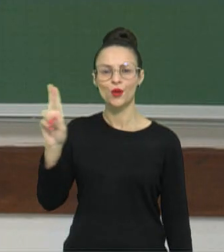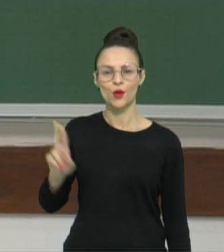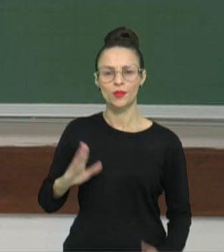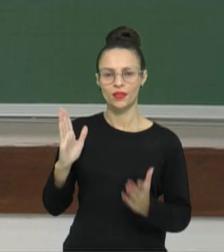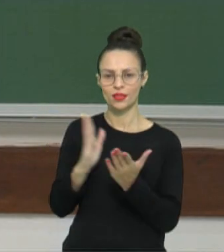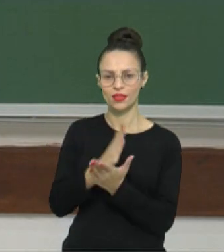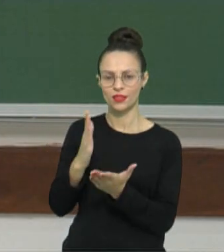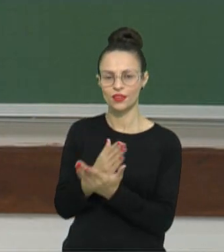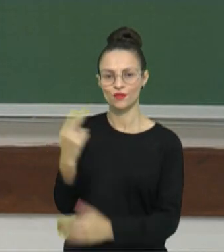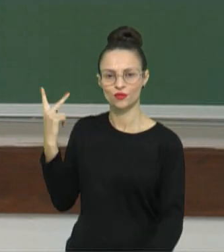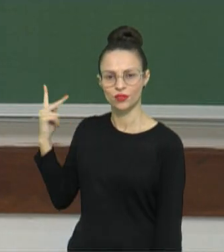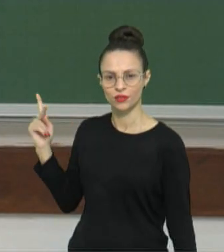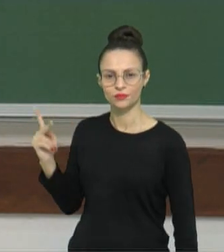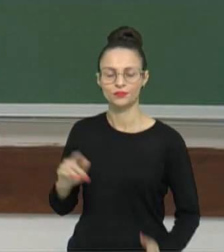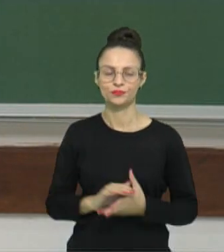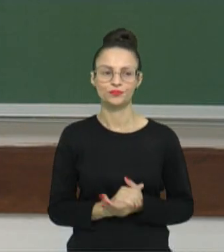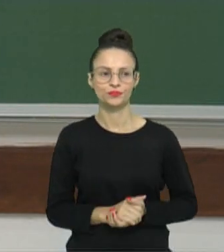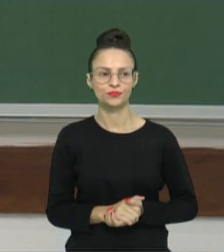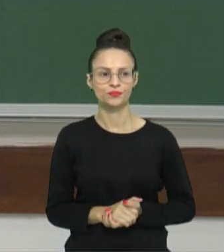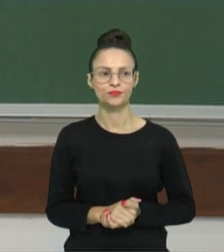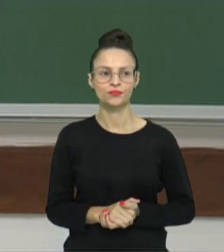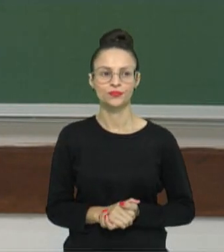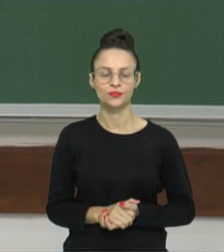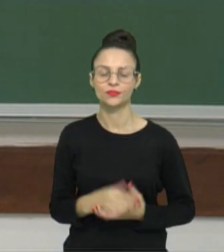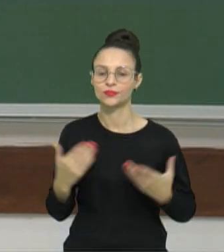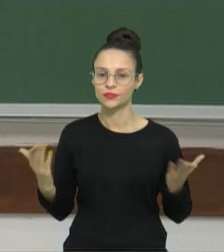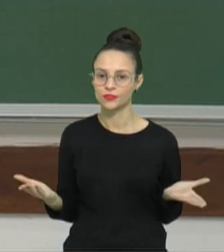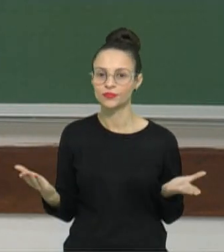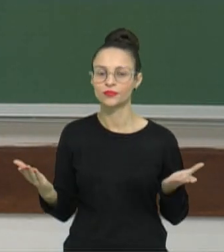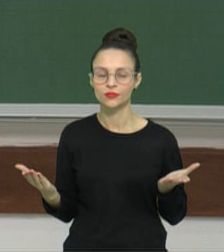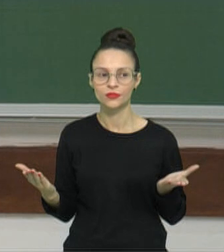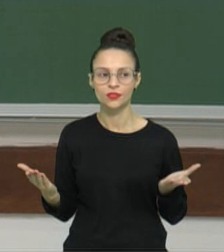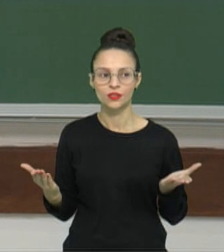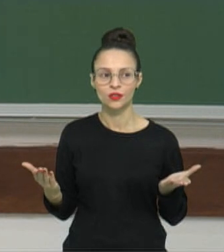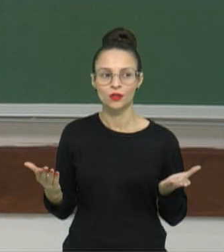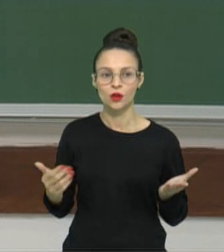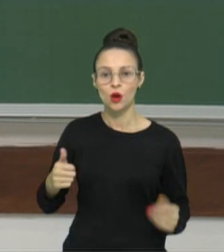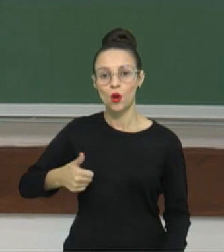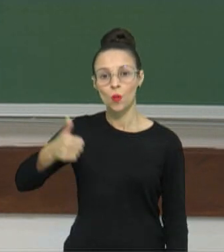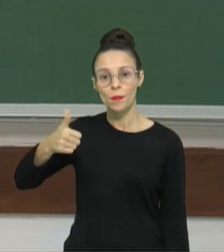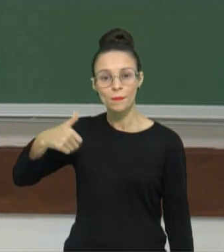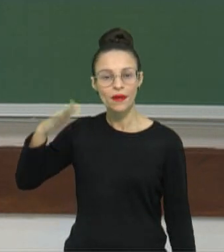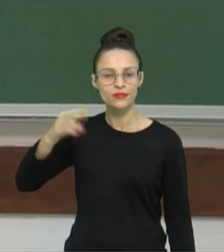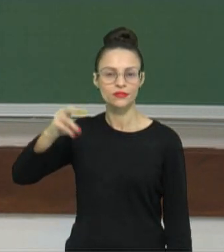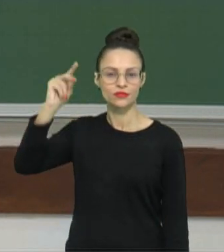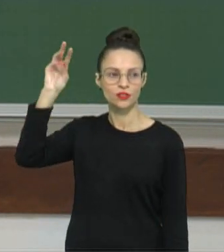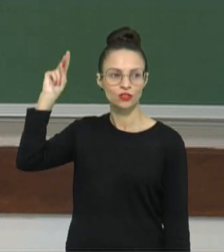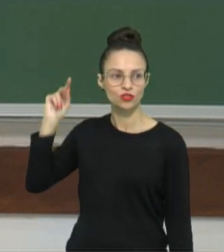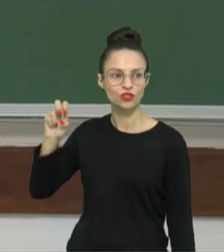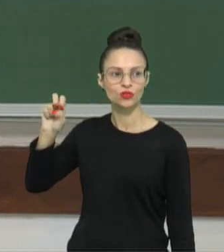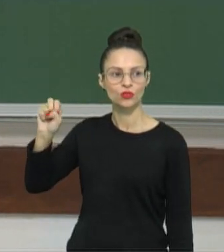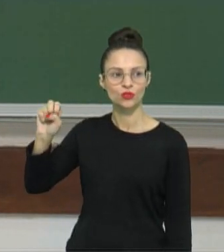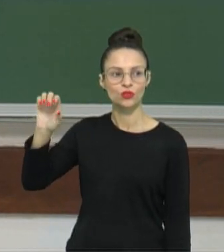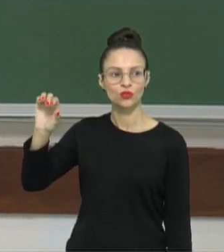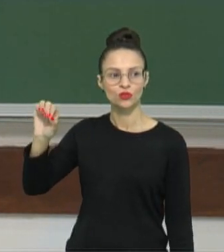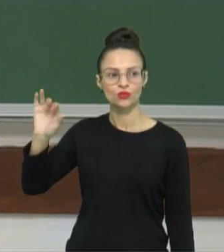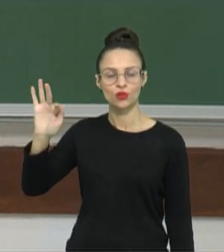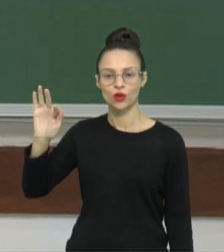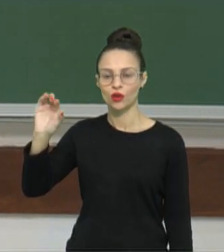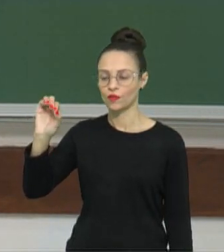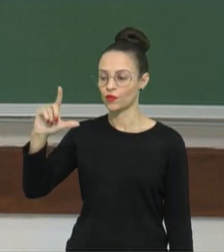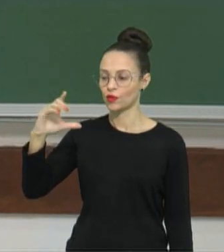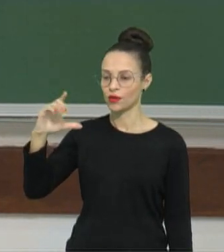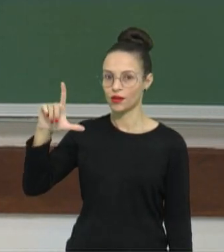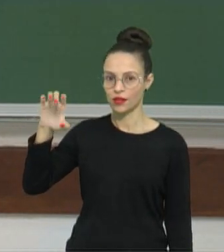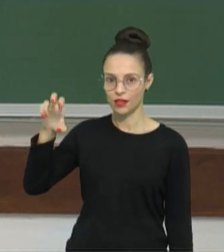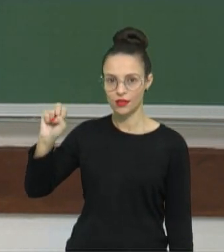que ele escreveu. Então aqui o primeiro e mais antigo foi Sófocles, depois, né, vem o